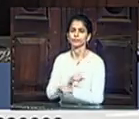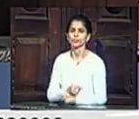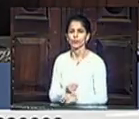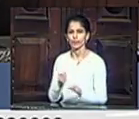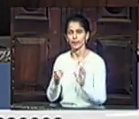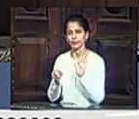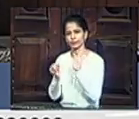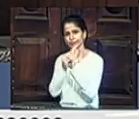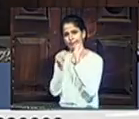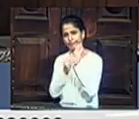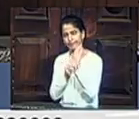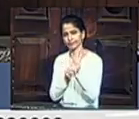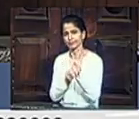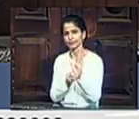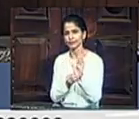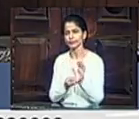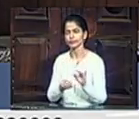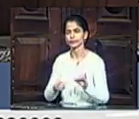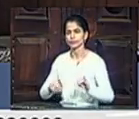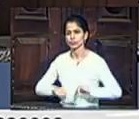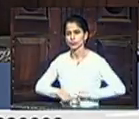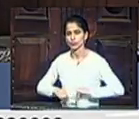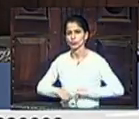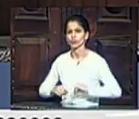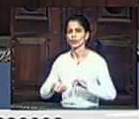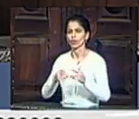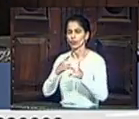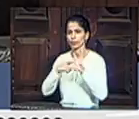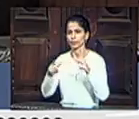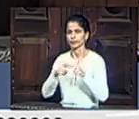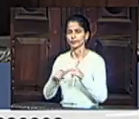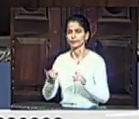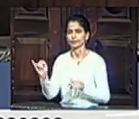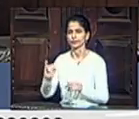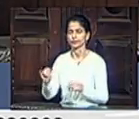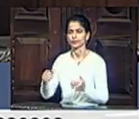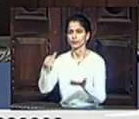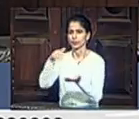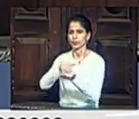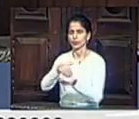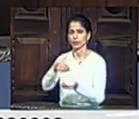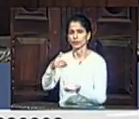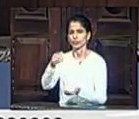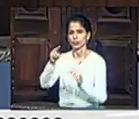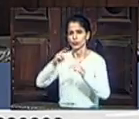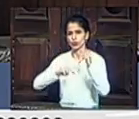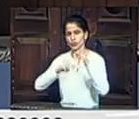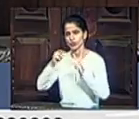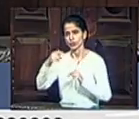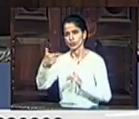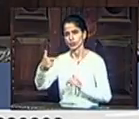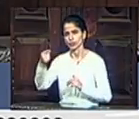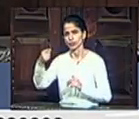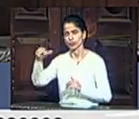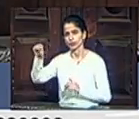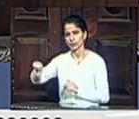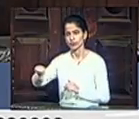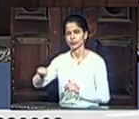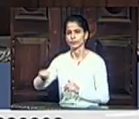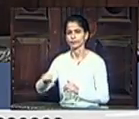apresentei a emenda para que esse sacrifício de aumento de impostos chegue até junho de 2019. Mas tem um